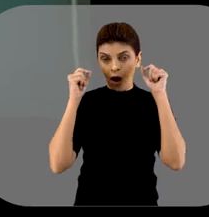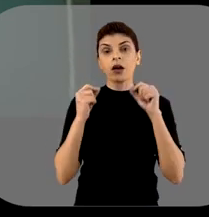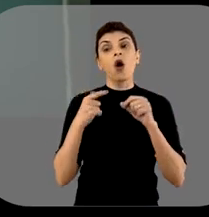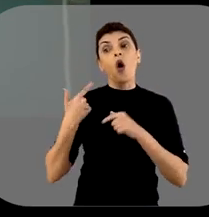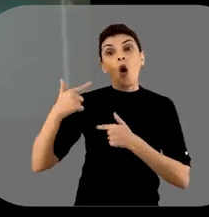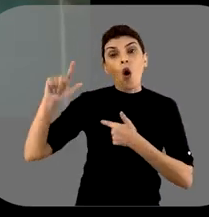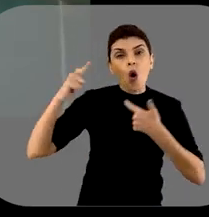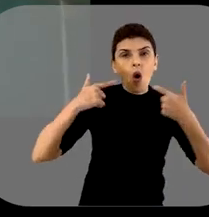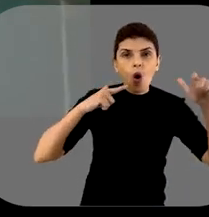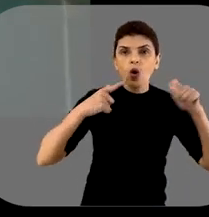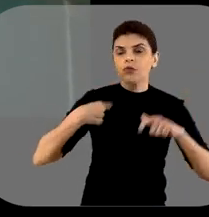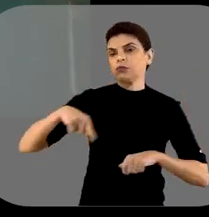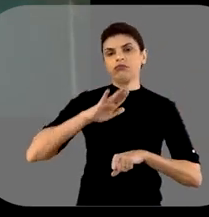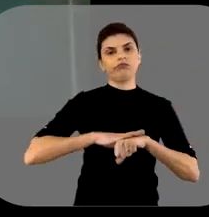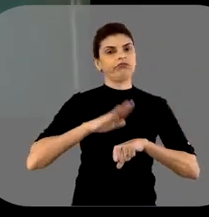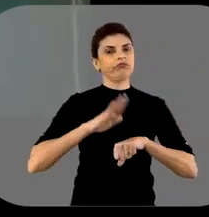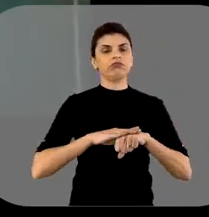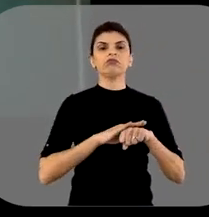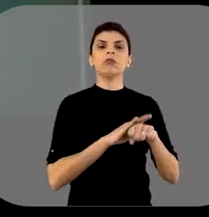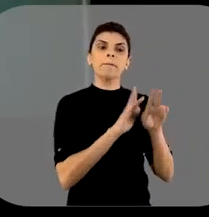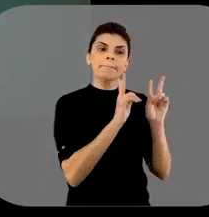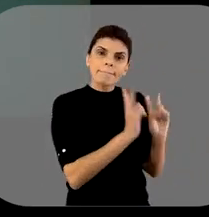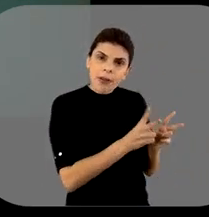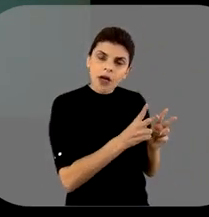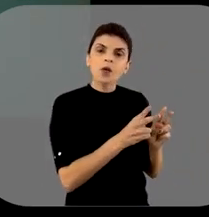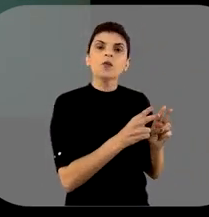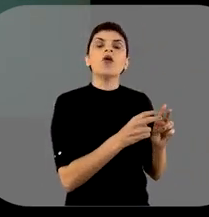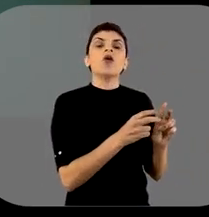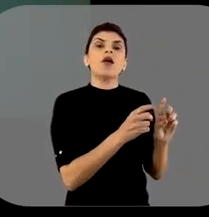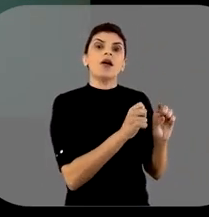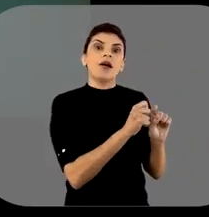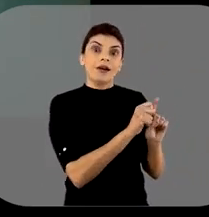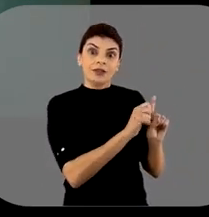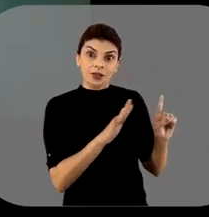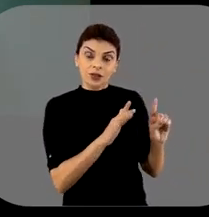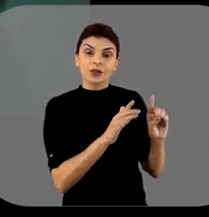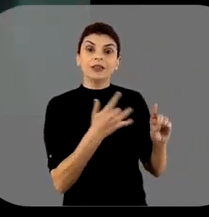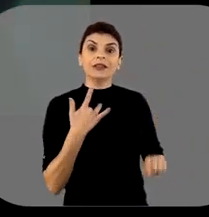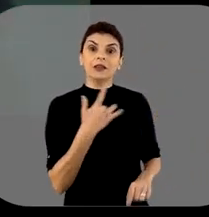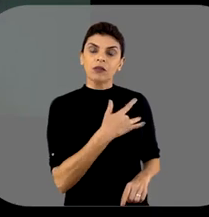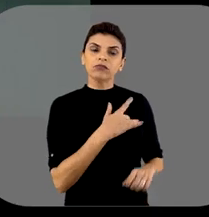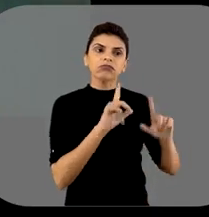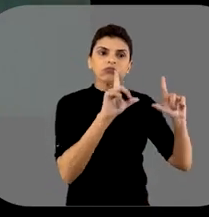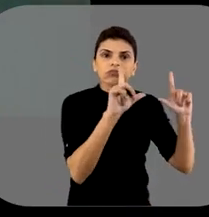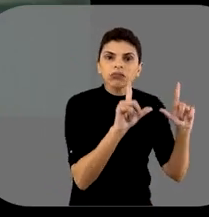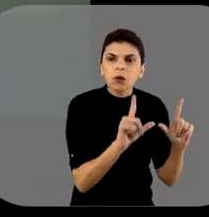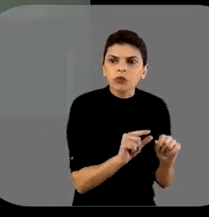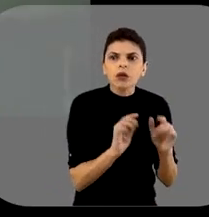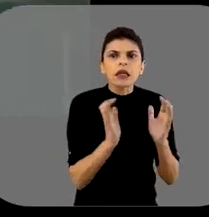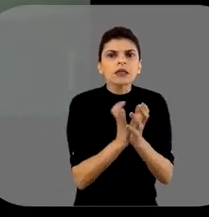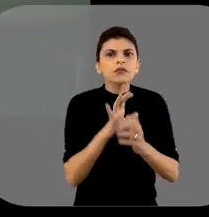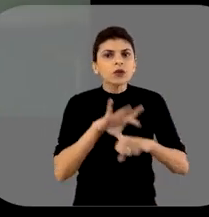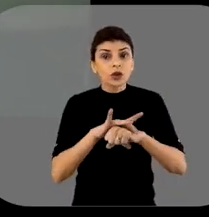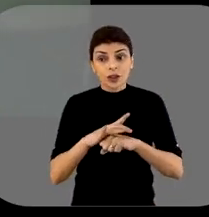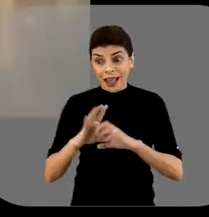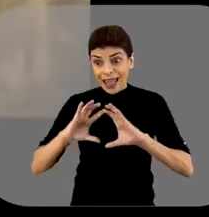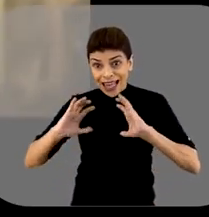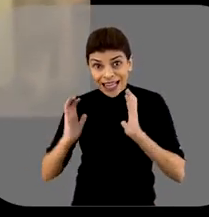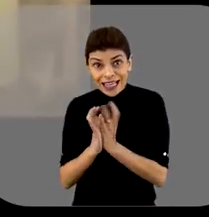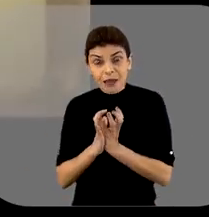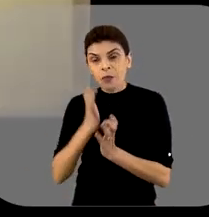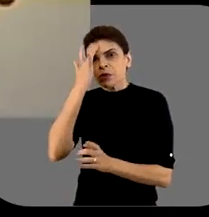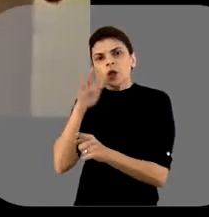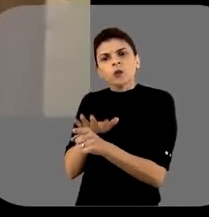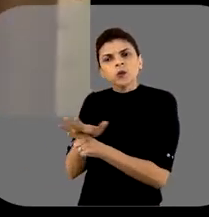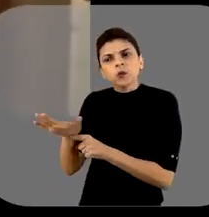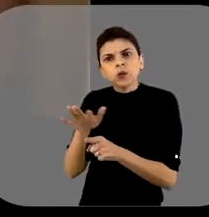As demais fica o agente indígena de saúde. E é notório que essa demanda diminui. Quando a equipe, o dia que a equipe está lá, ela aumenta